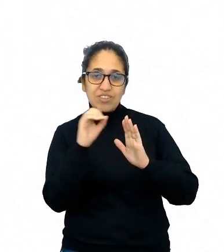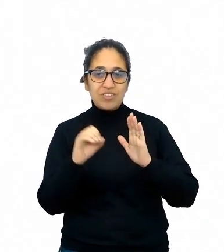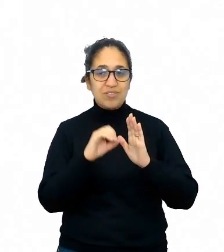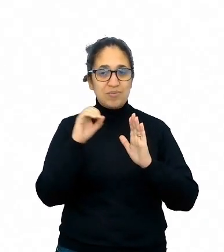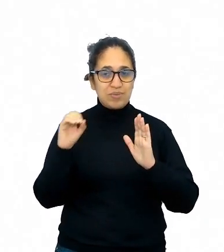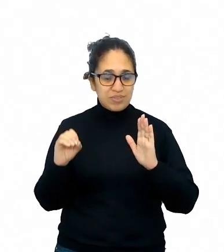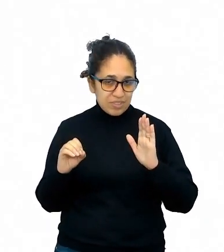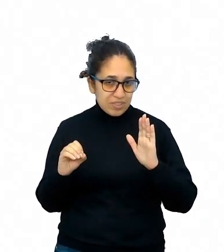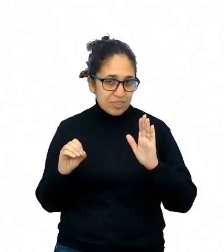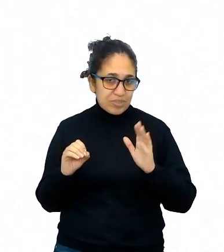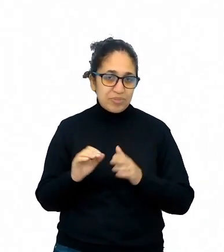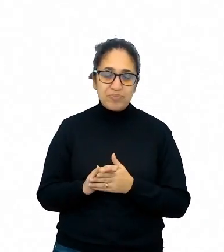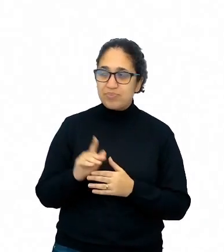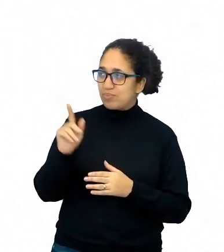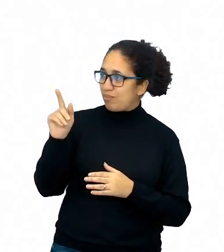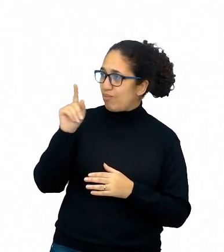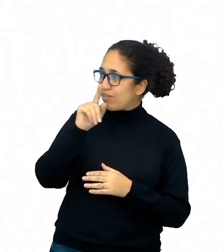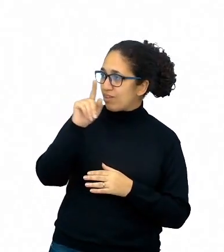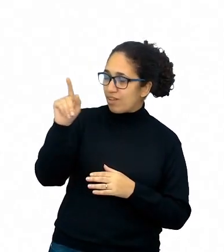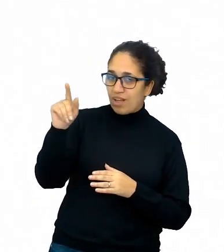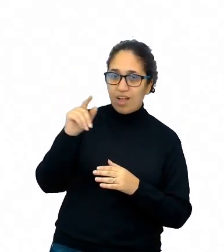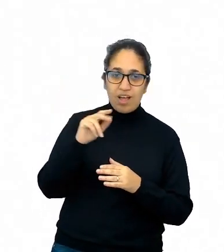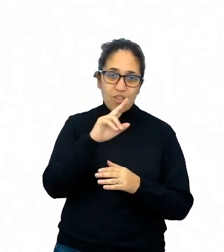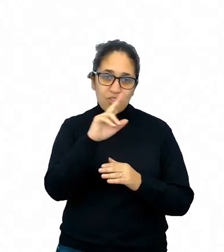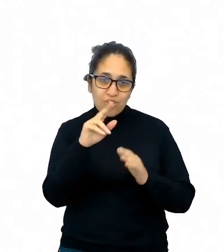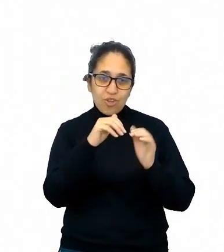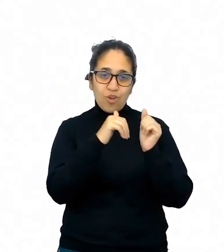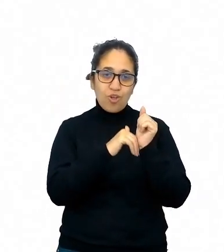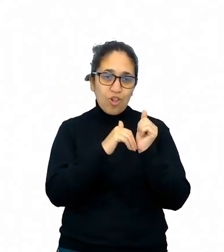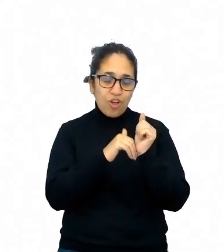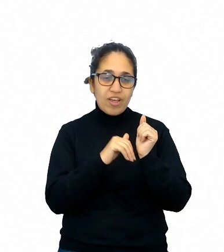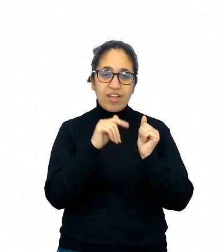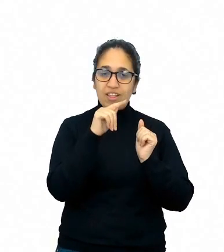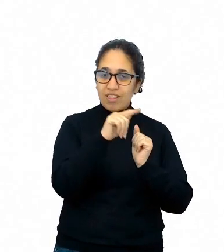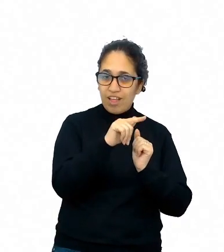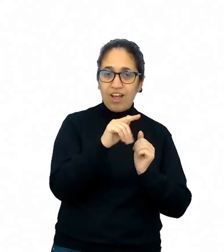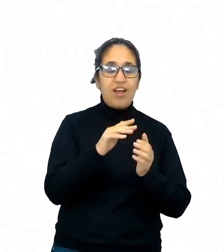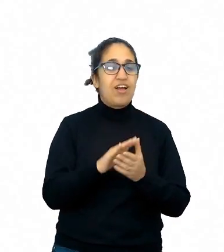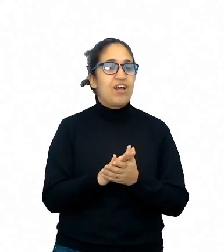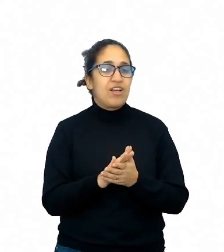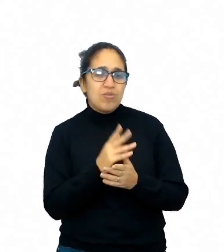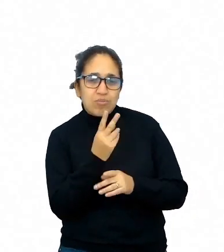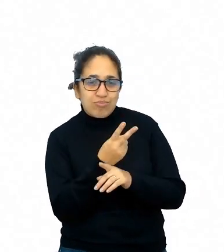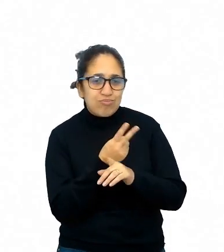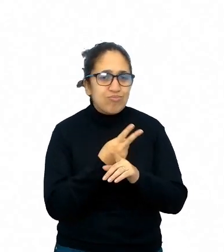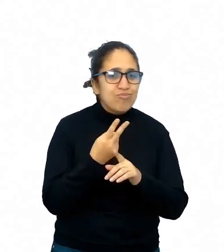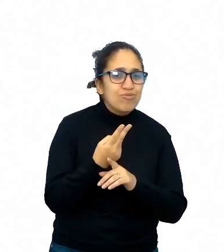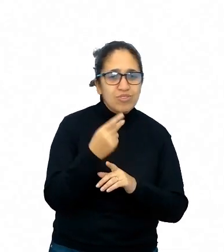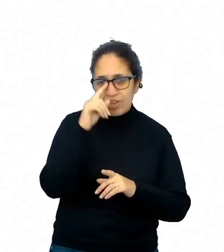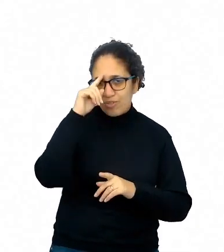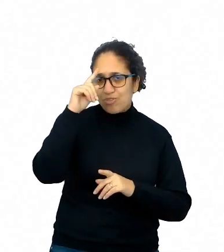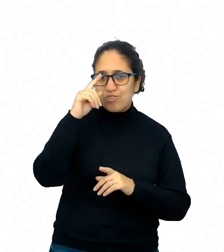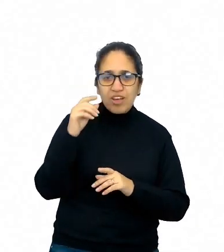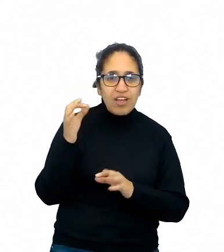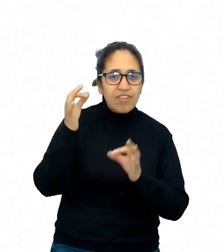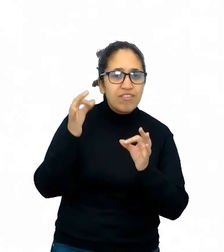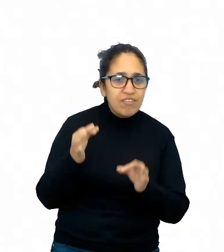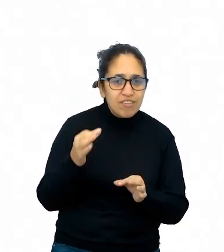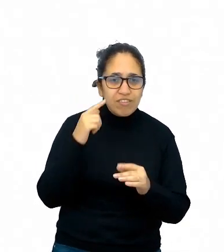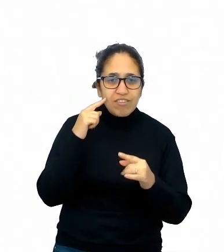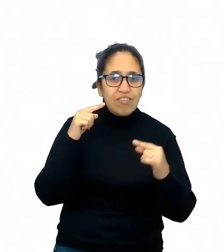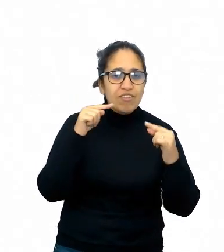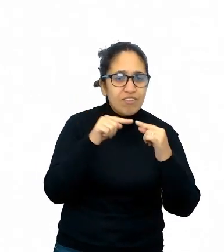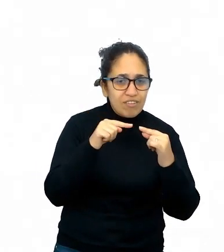né, vocês colocam o login da sede, a senha, e vocês procuram, né, pela data específica.